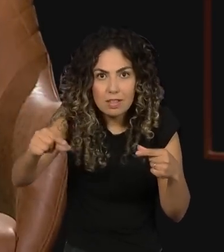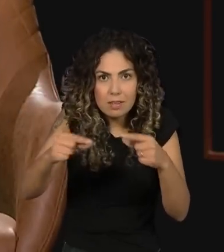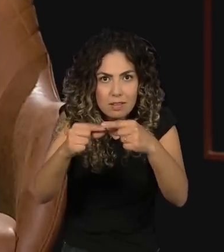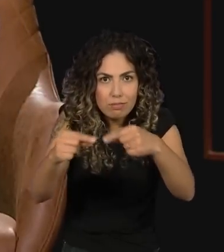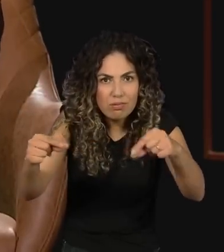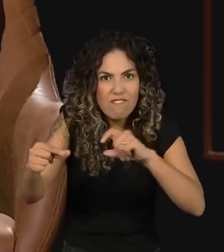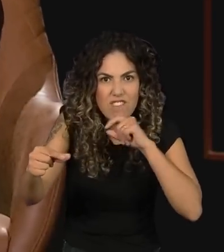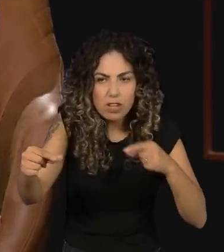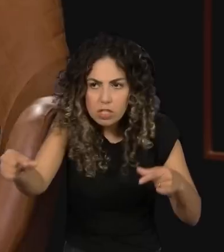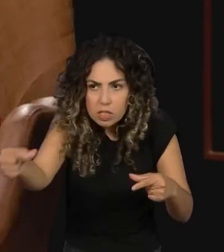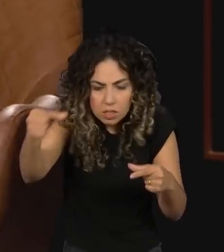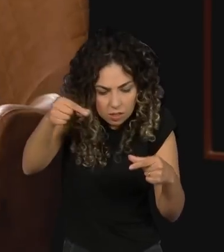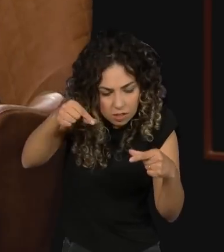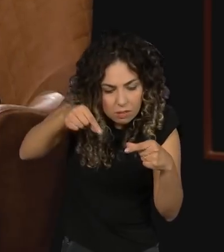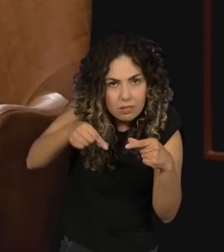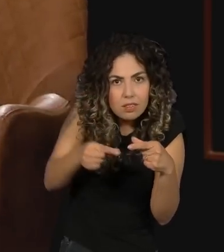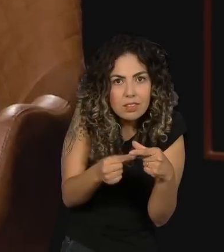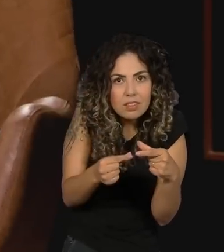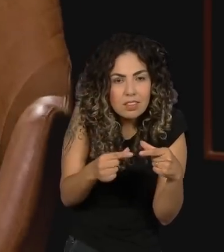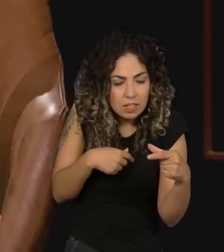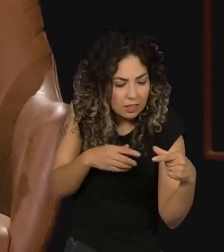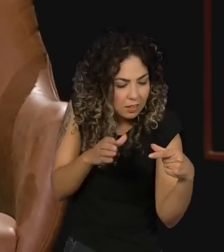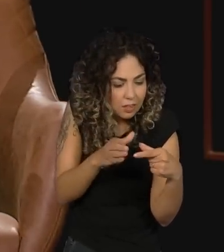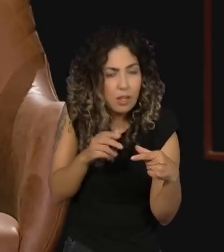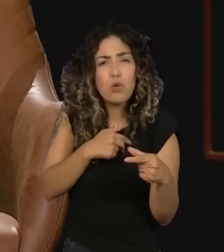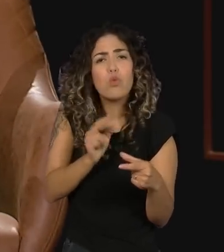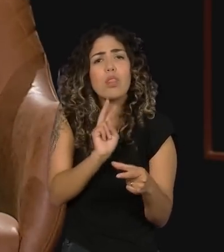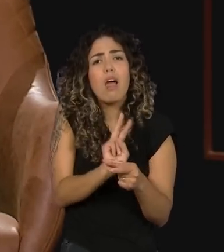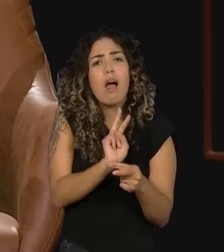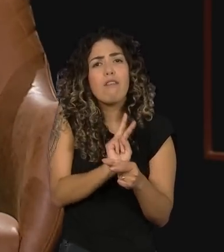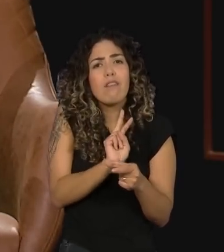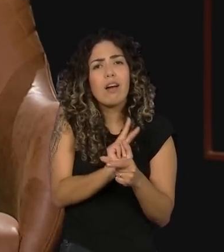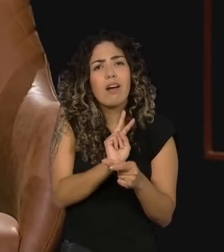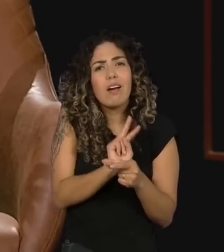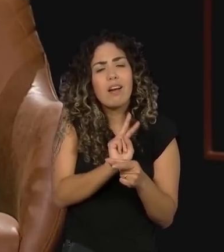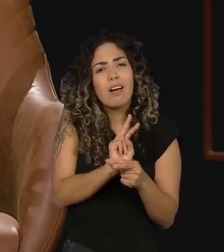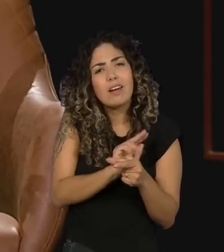esperança. E fazendo a peça e conversando com o Zé Cabaleiro,